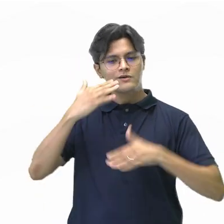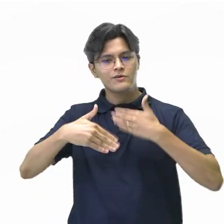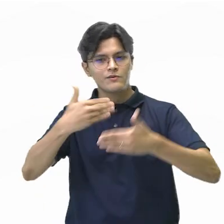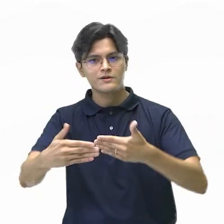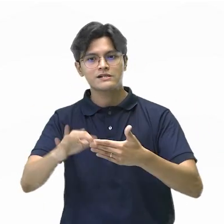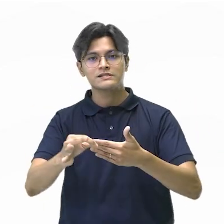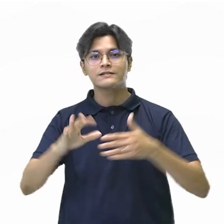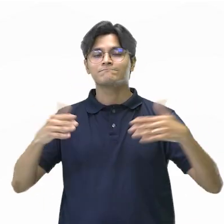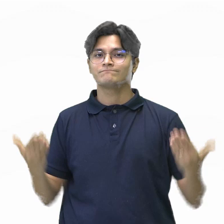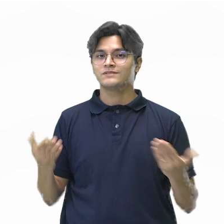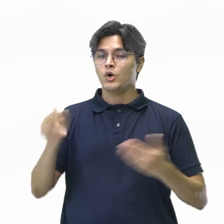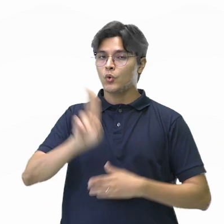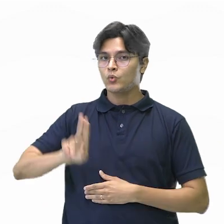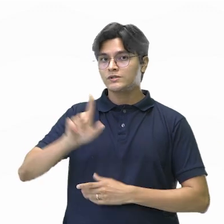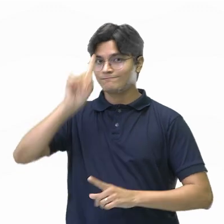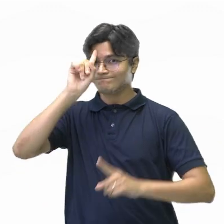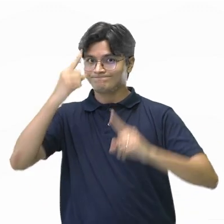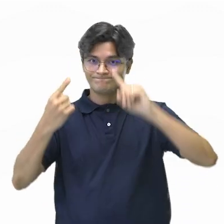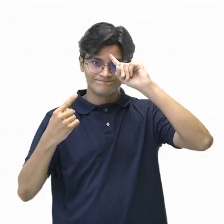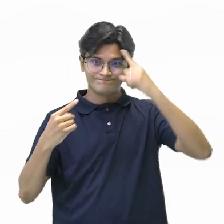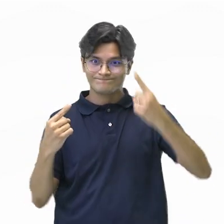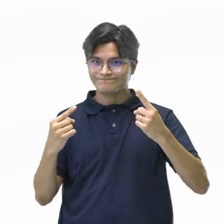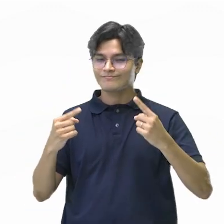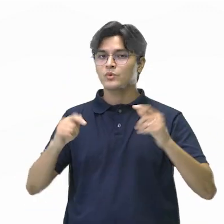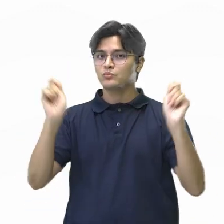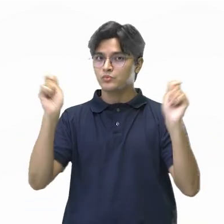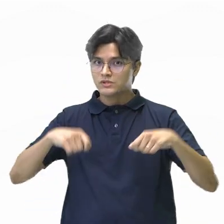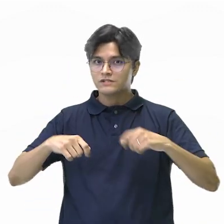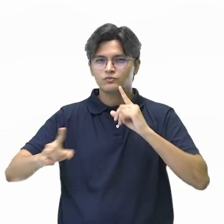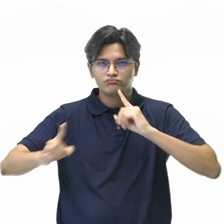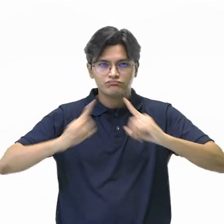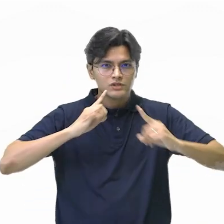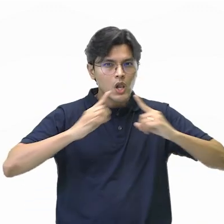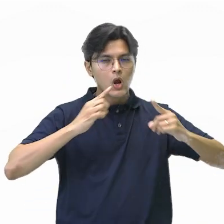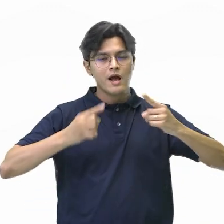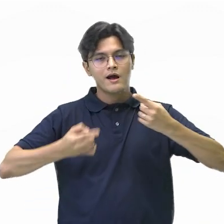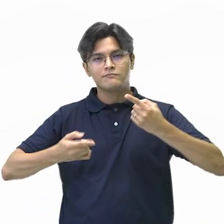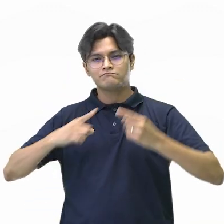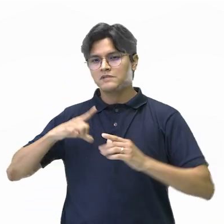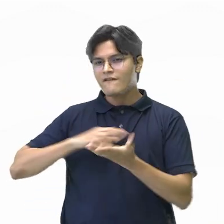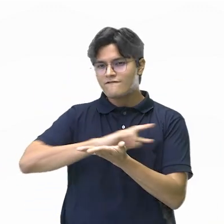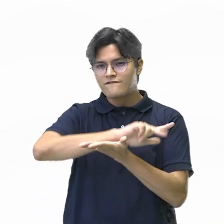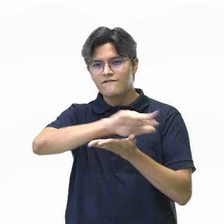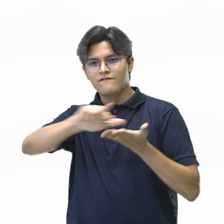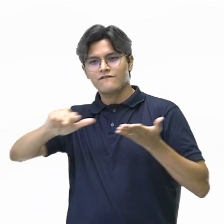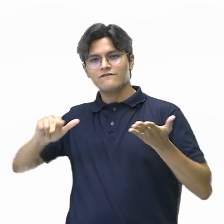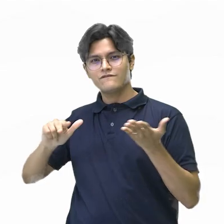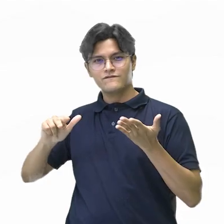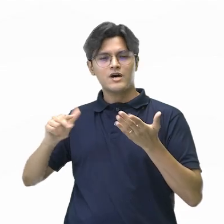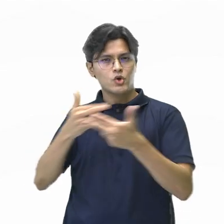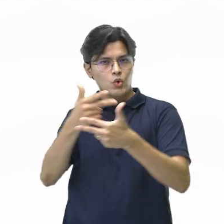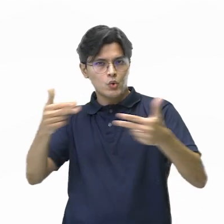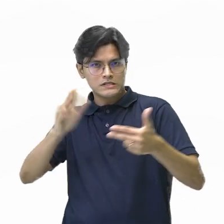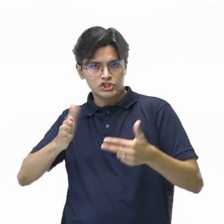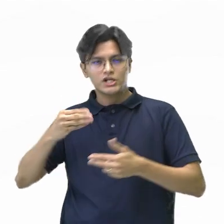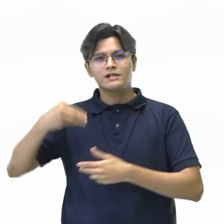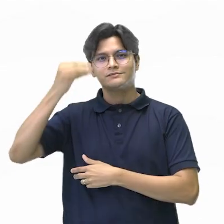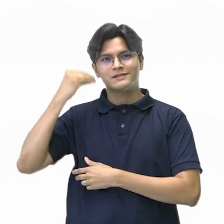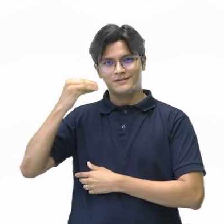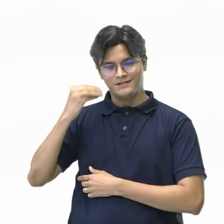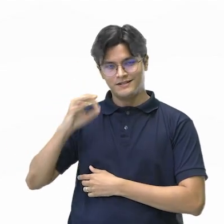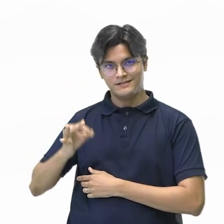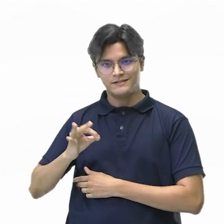forma criativa, ele passa a dialogar, trazendo várias coisas que já foram experienciadas por